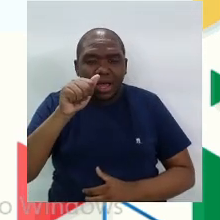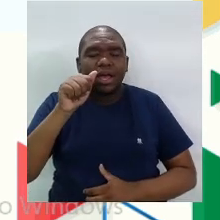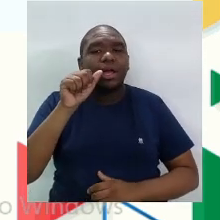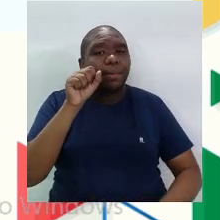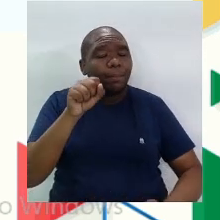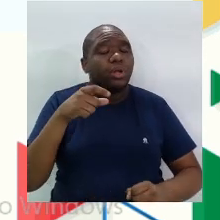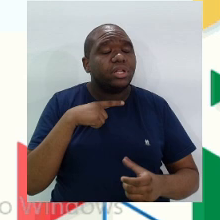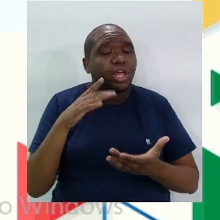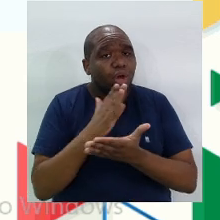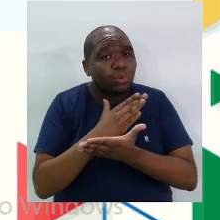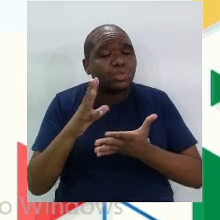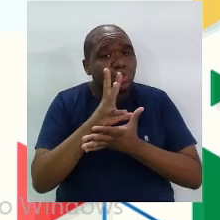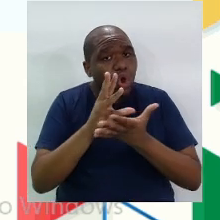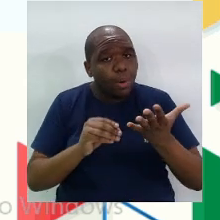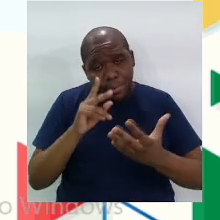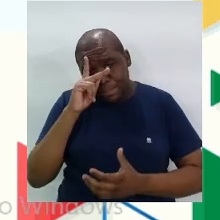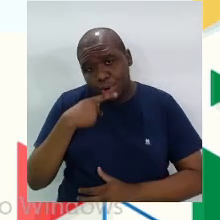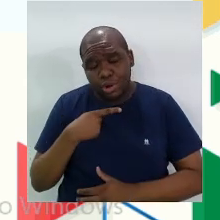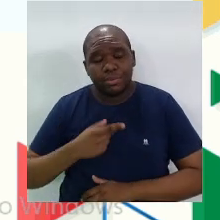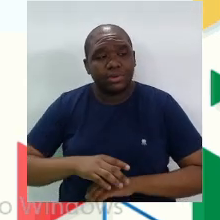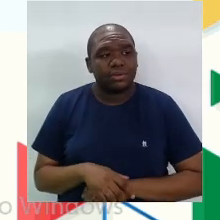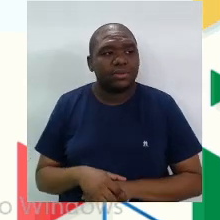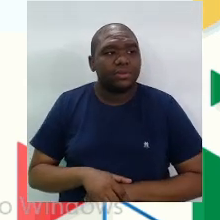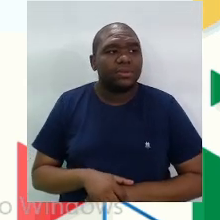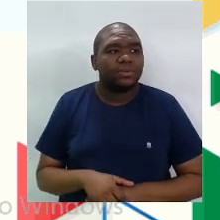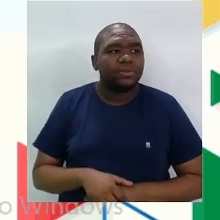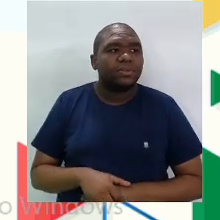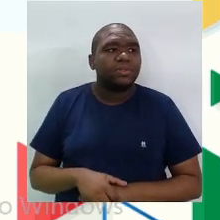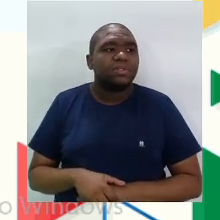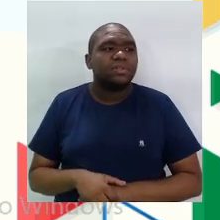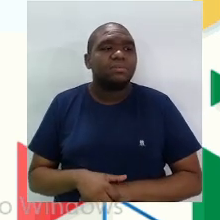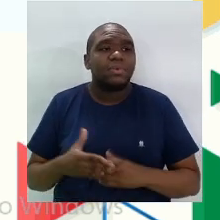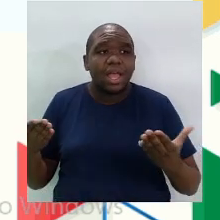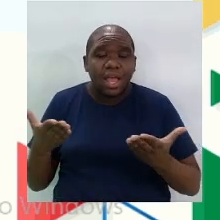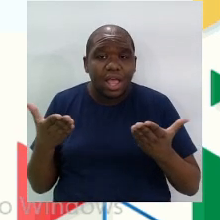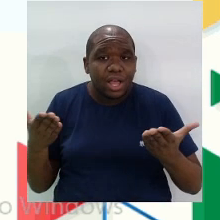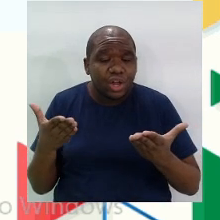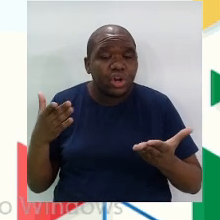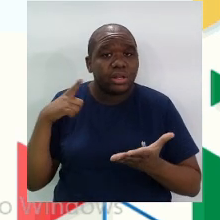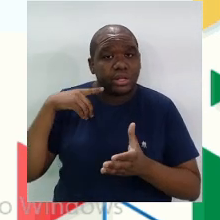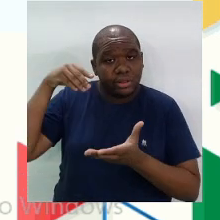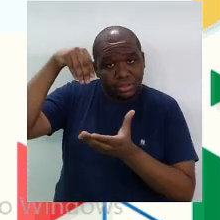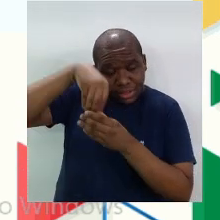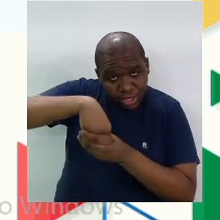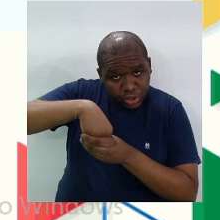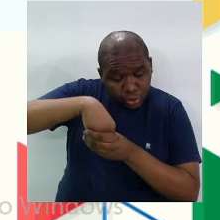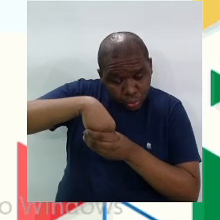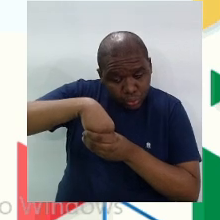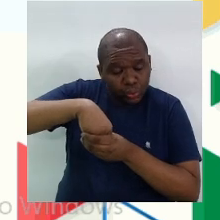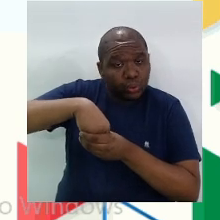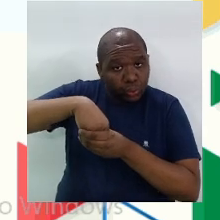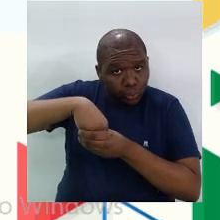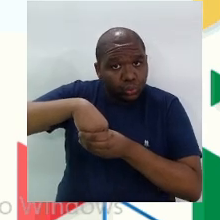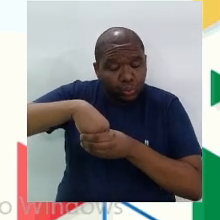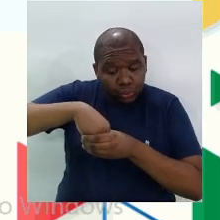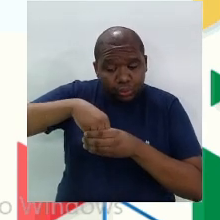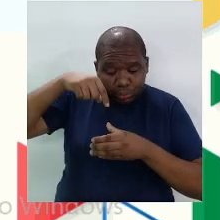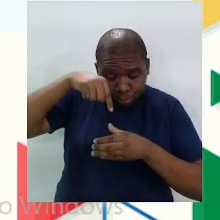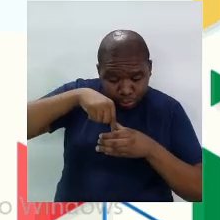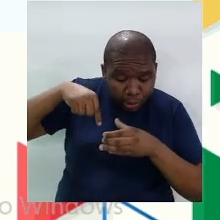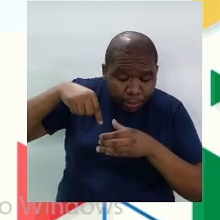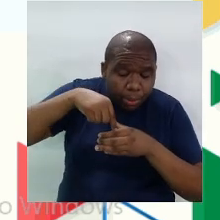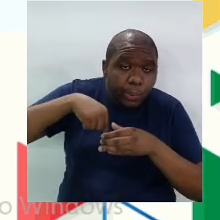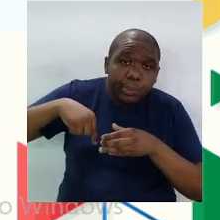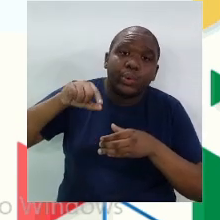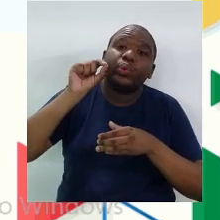fazer cópias de si mesmo. E agora a gente chega no núcleo. O núcleo ele vai